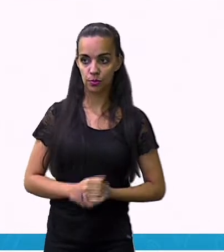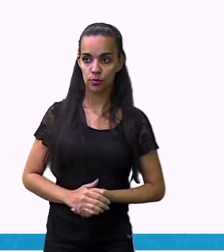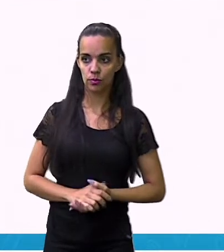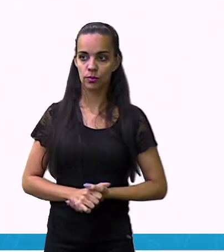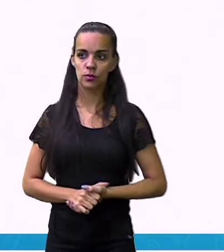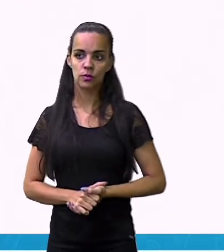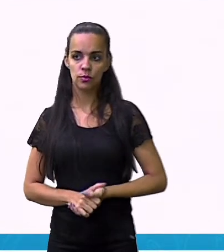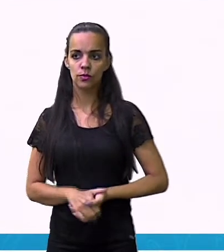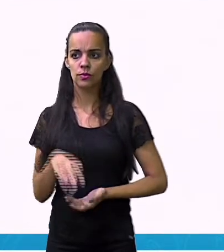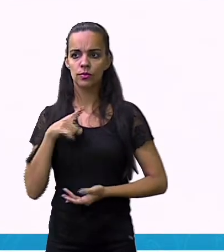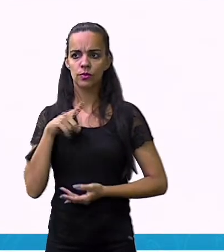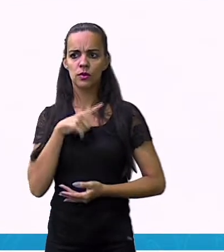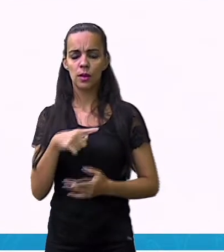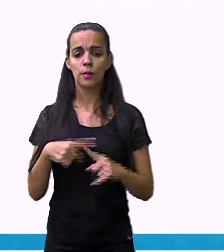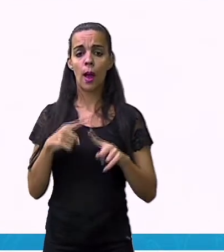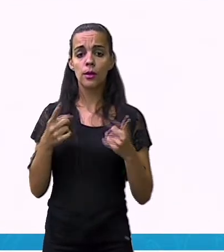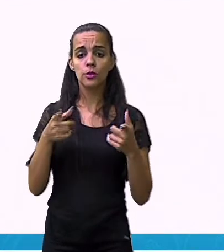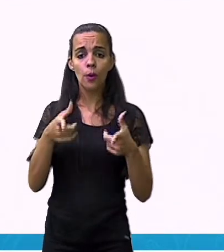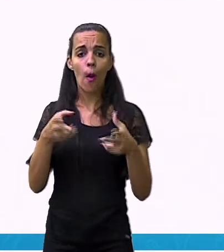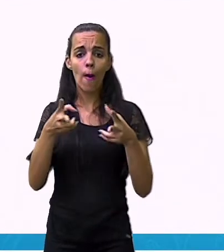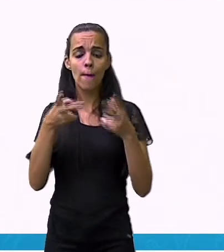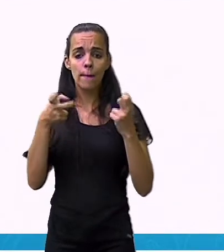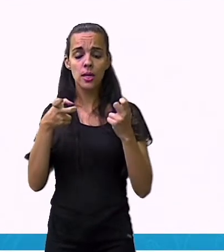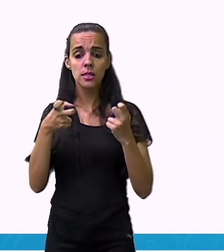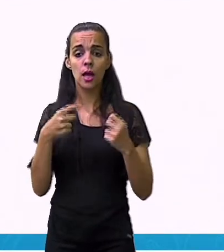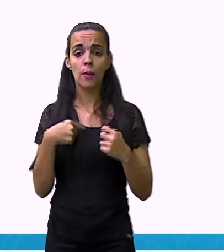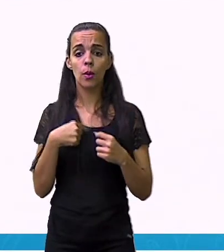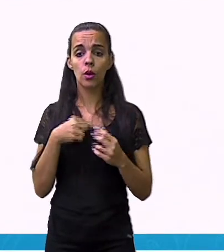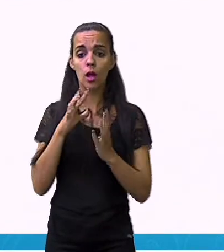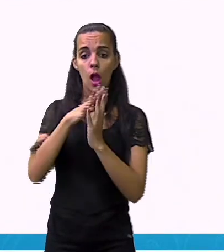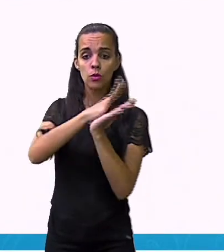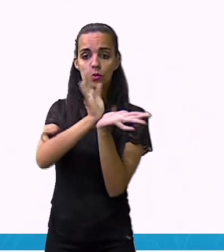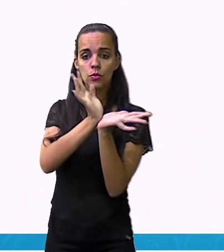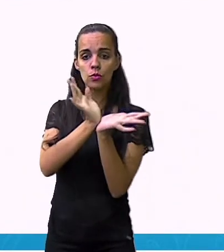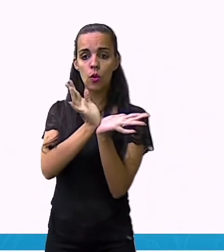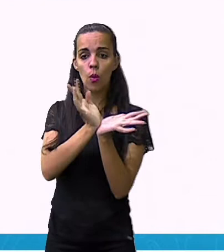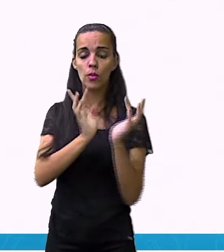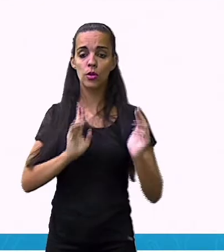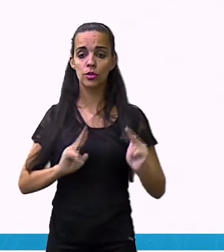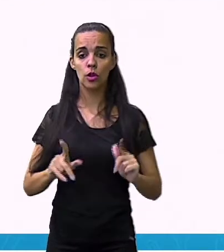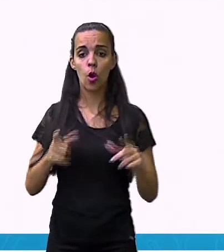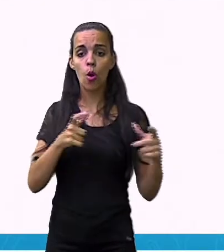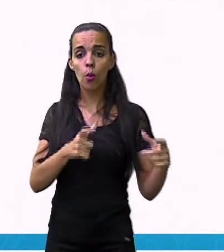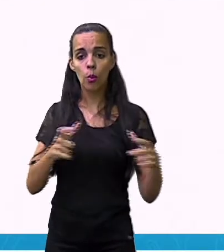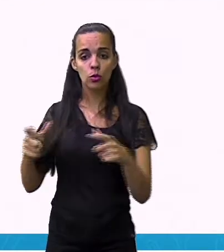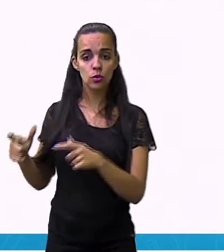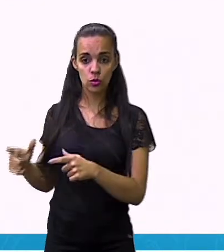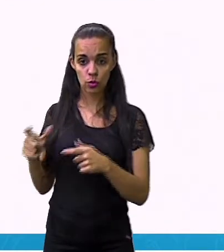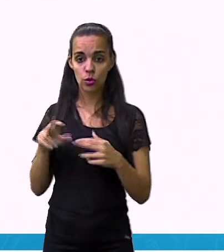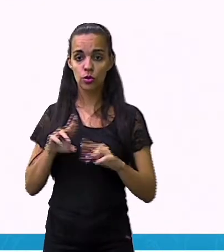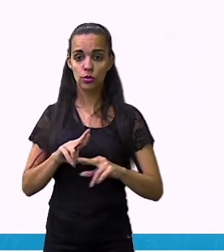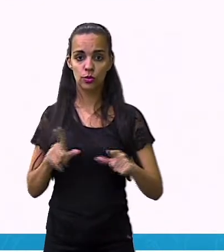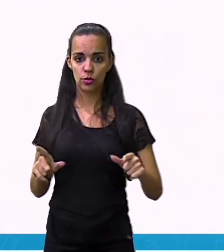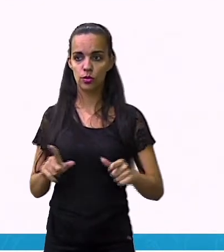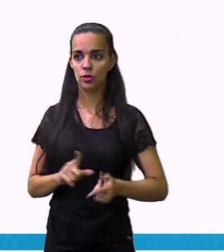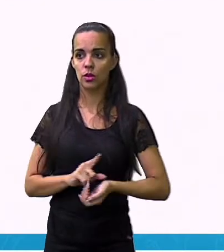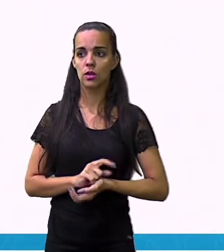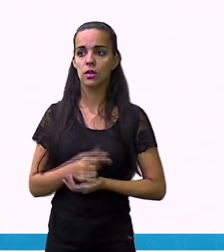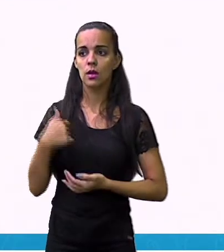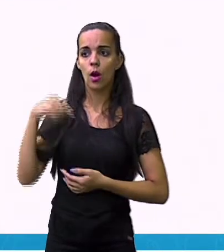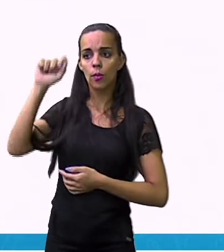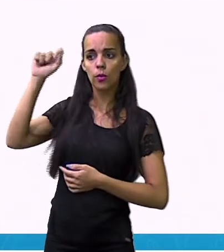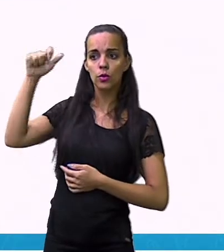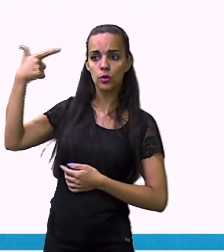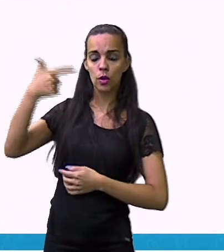em posições diferentes. Mas por que isso acontece? Isso acontece porque o Sol,